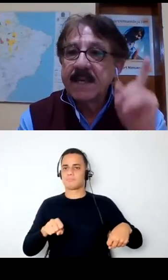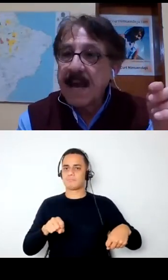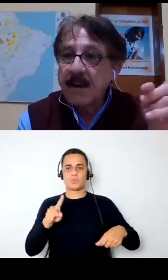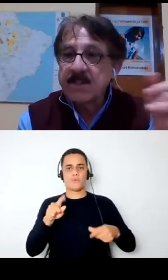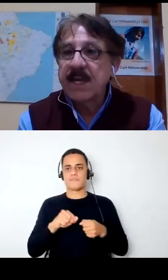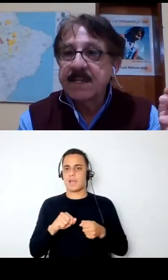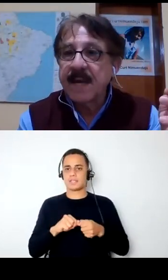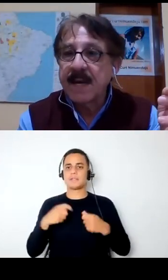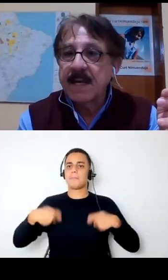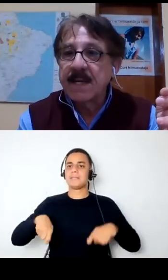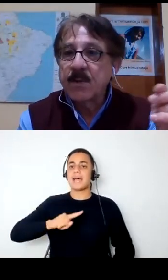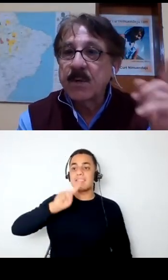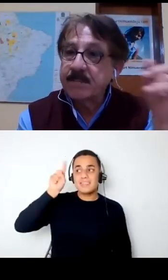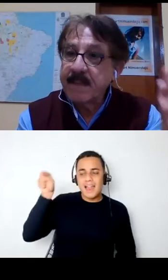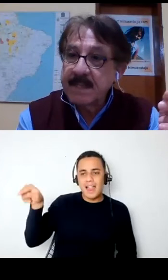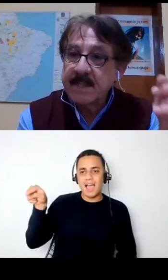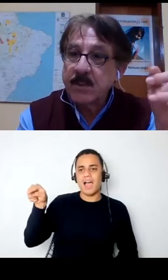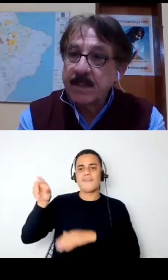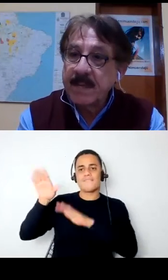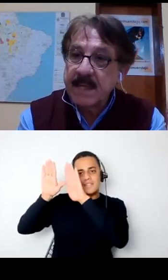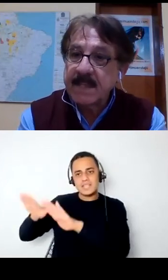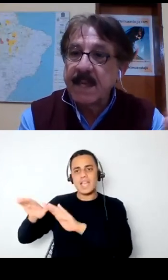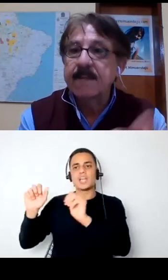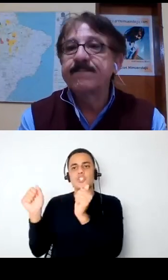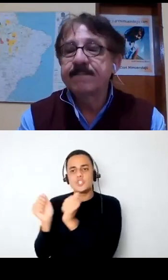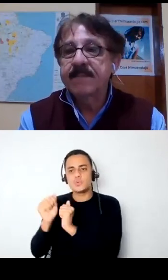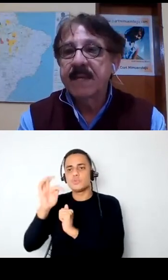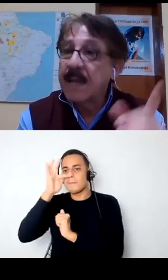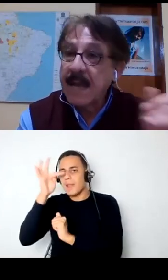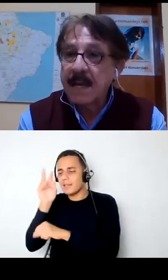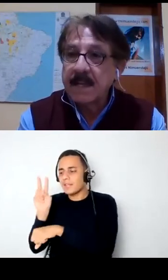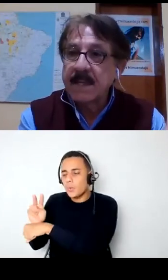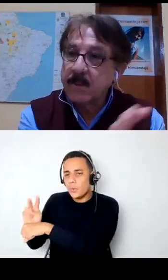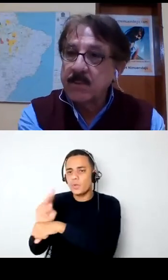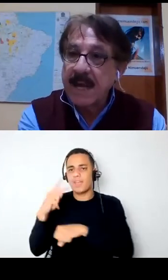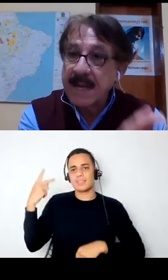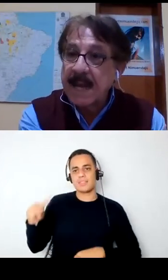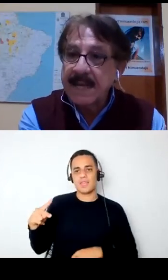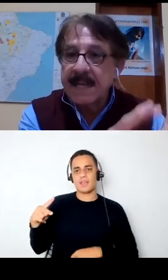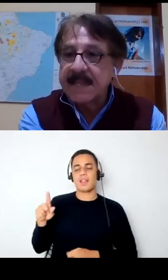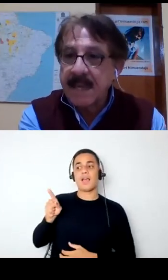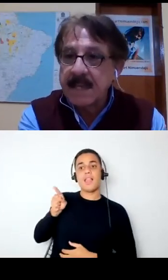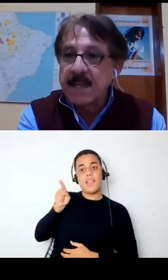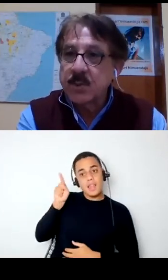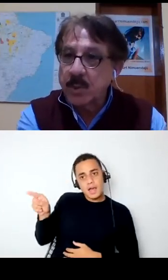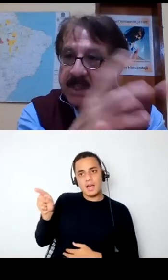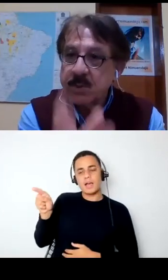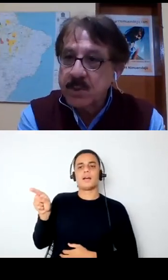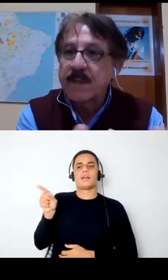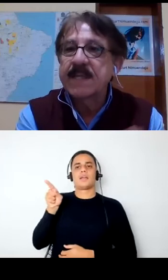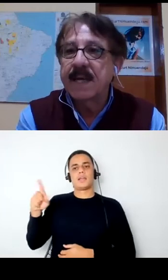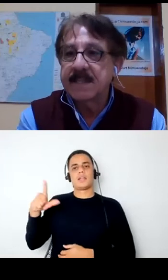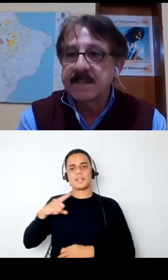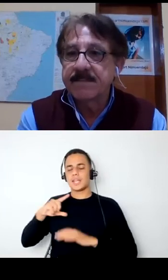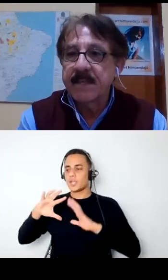picada de cascavel. É uma cobra muito peçonhenta e muito comum que era na região